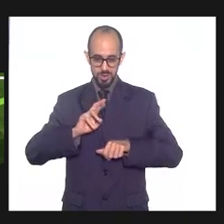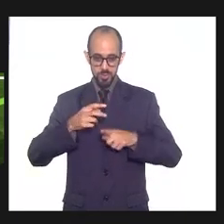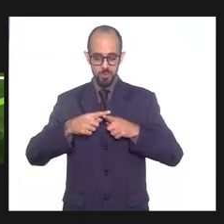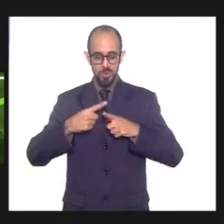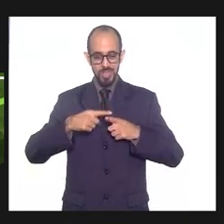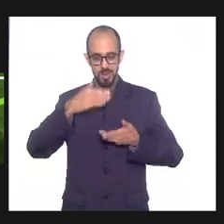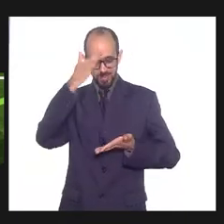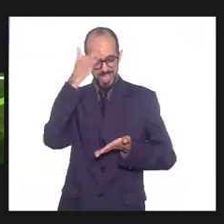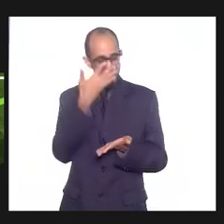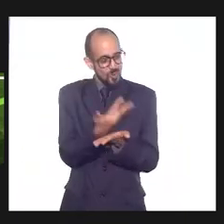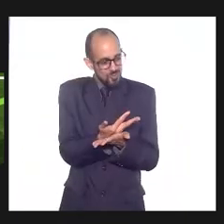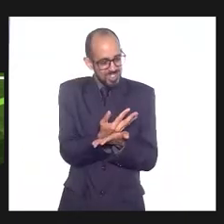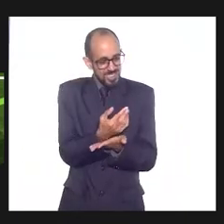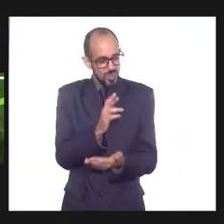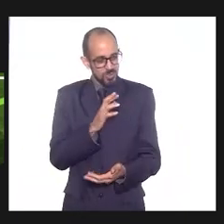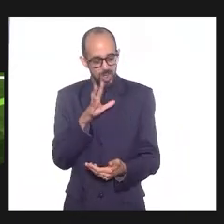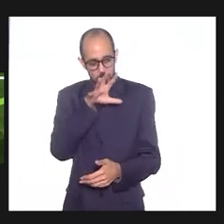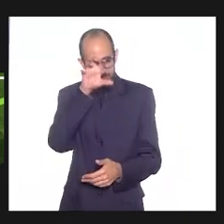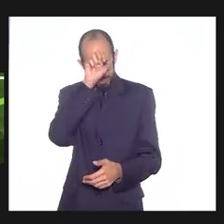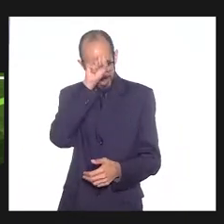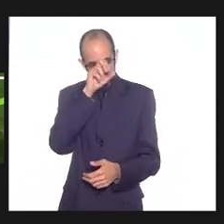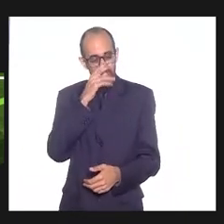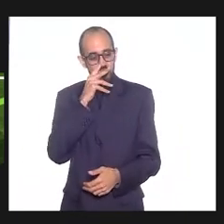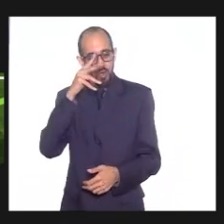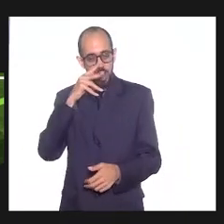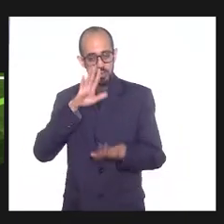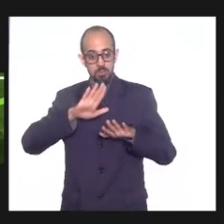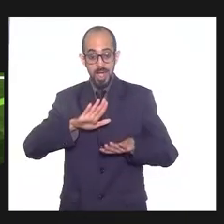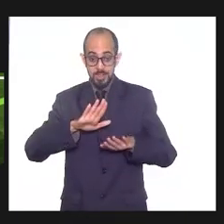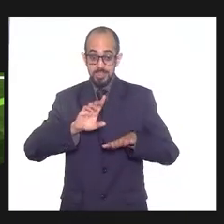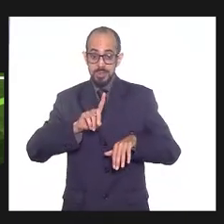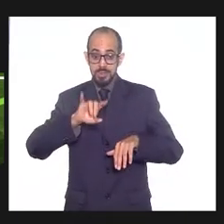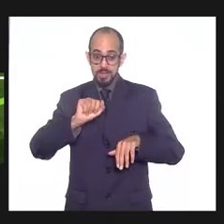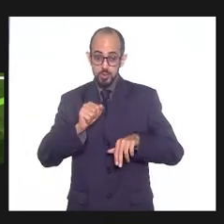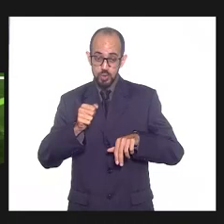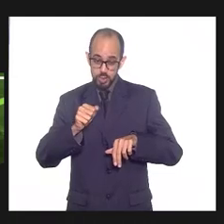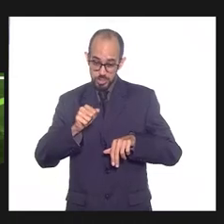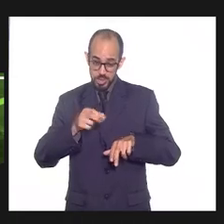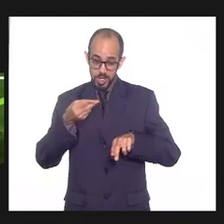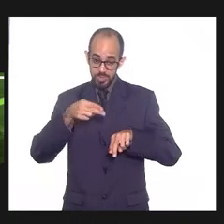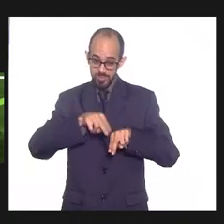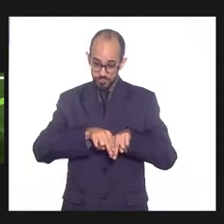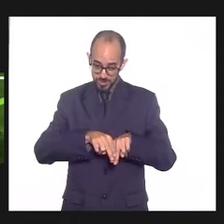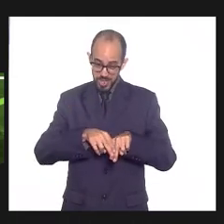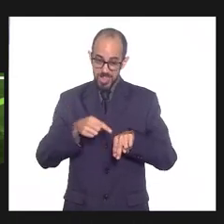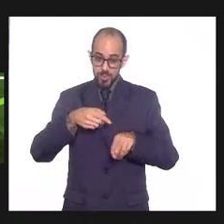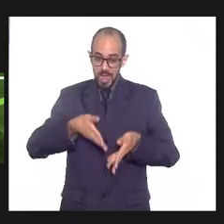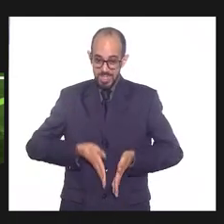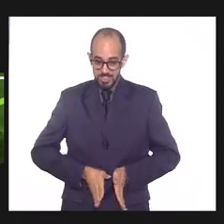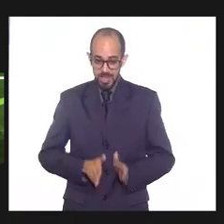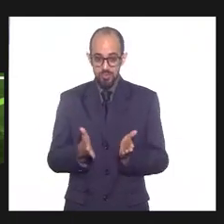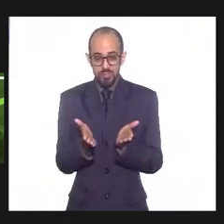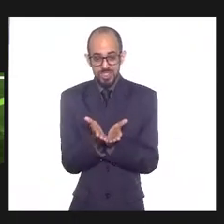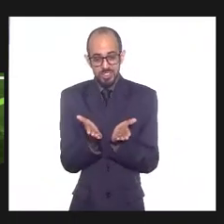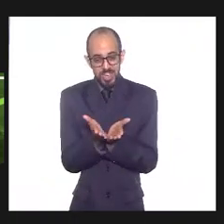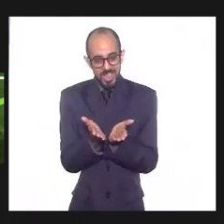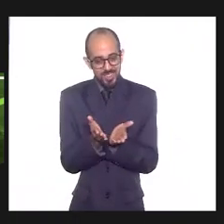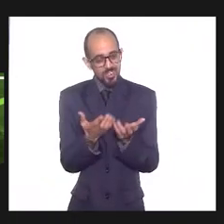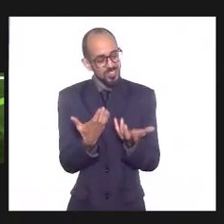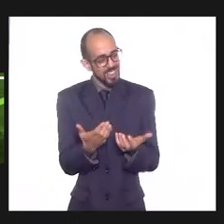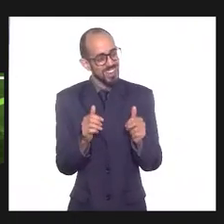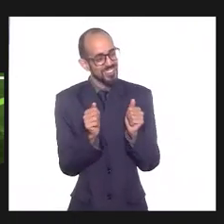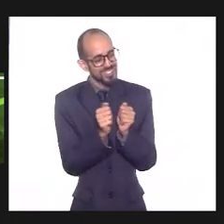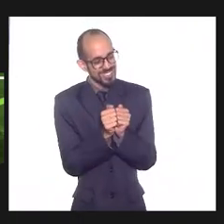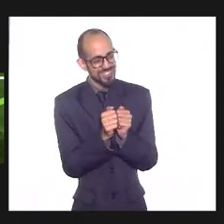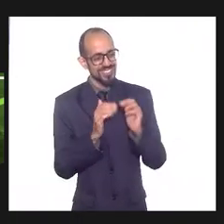tão forte aqui seria impossível mas se o dia da outra Encarnação que é evangélica gostaria muito de pertencer à